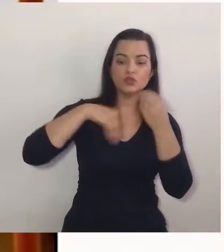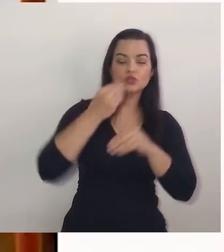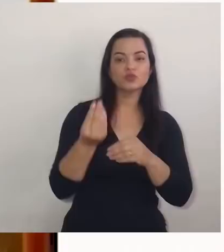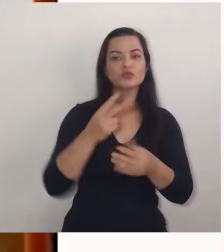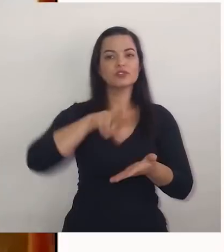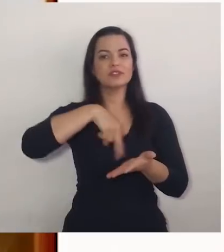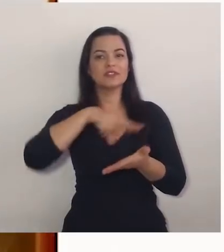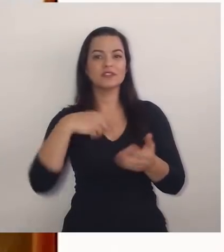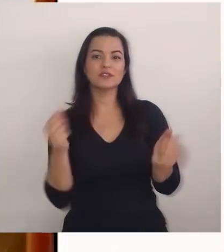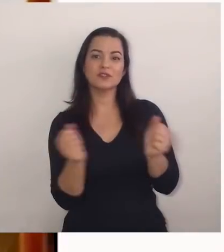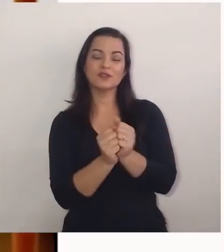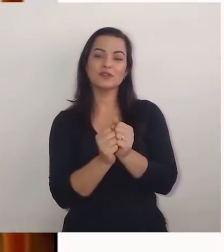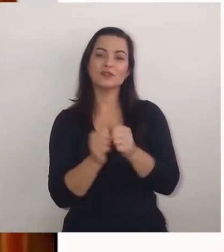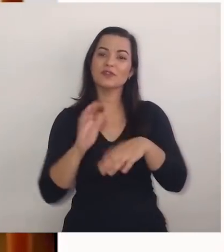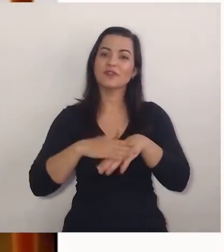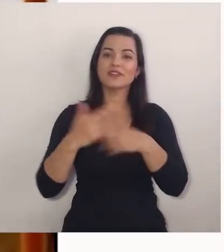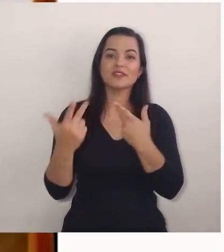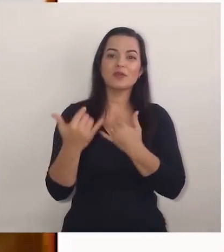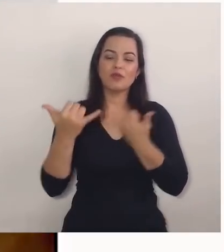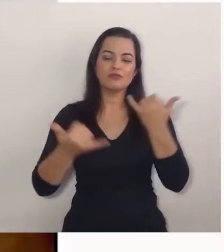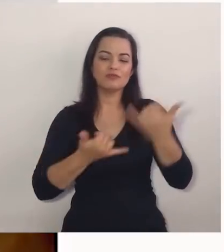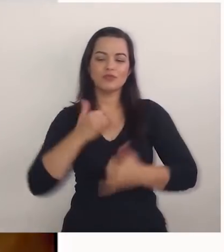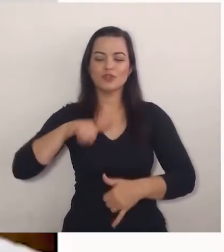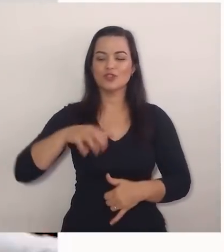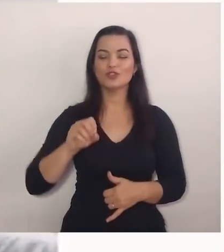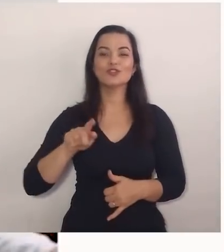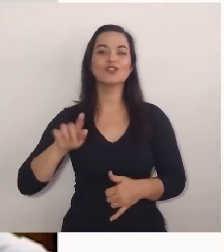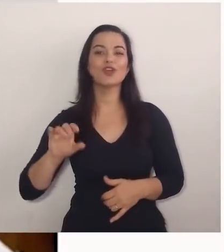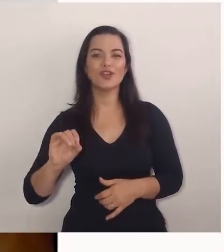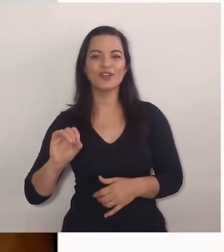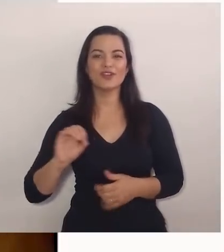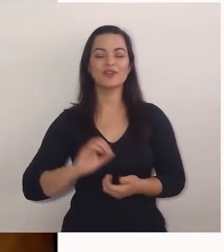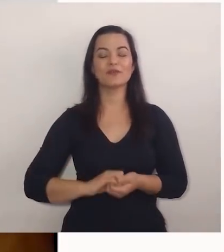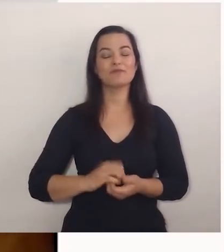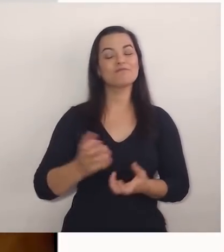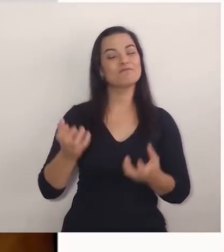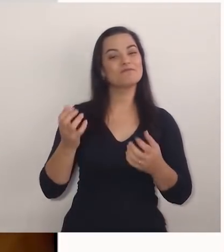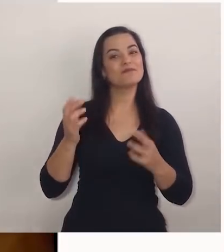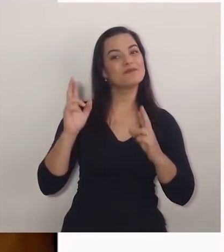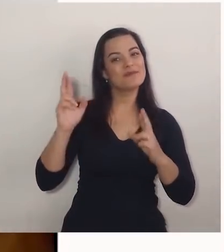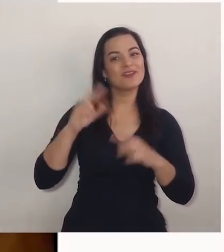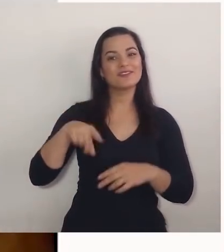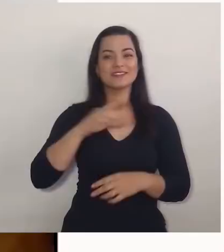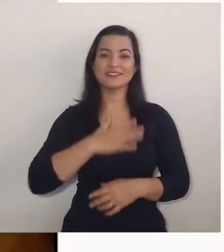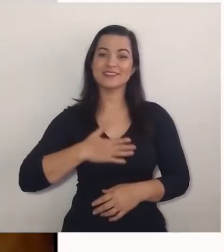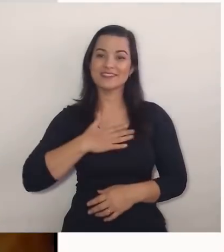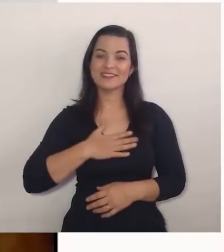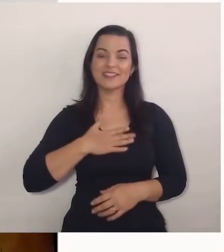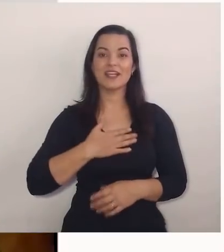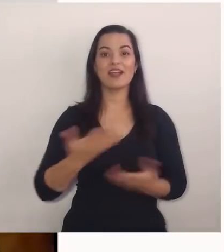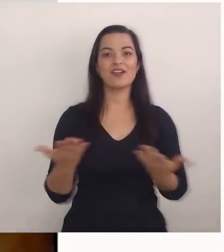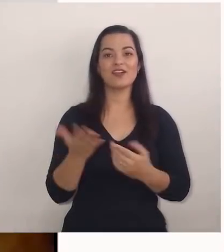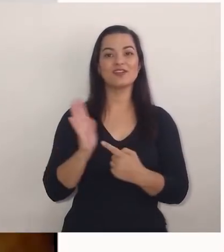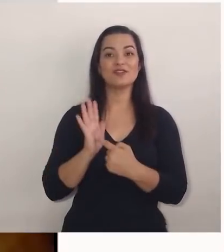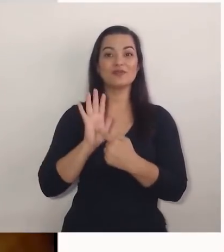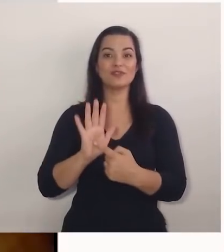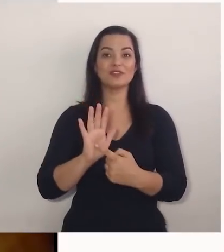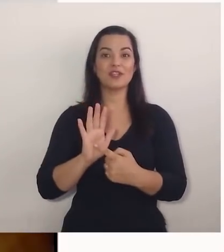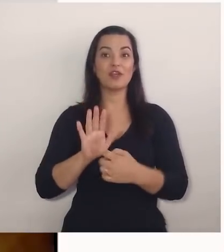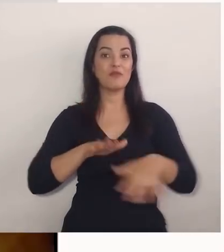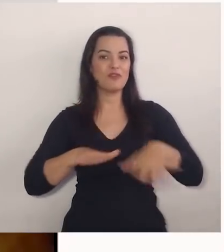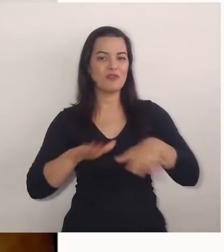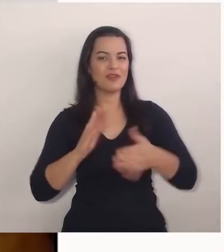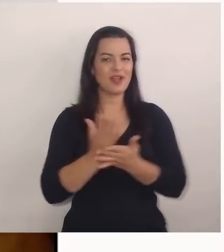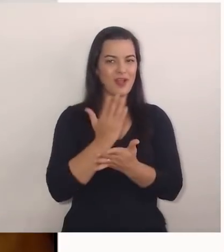jogo. Eu espero que vocês tenham gostado. E agora eu vou mostrar para vocês alguns movimentos